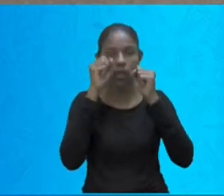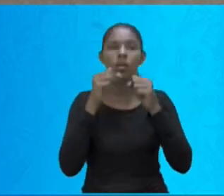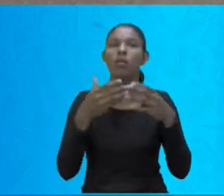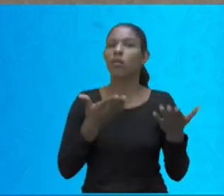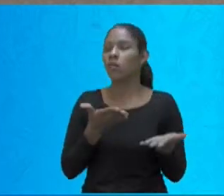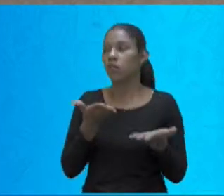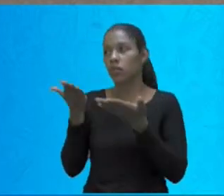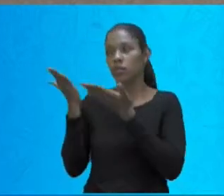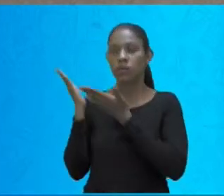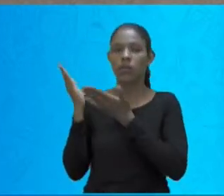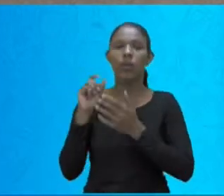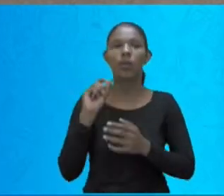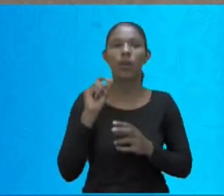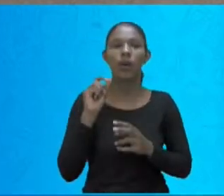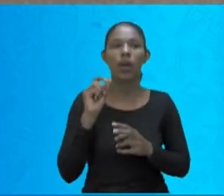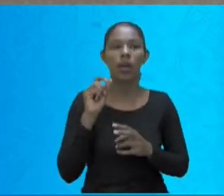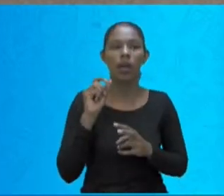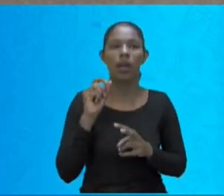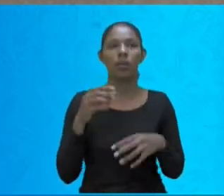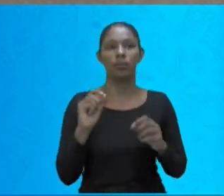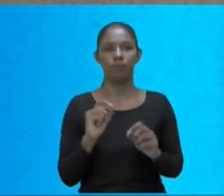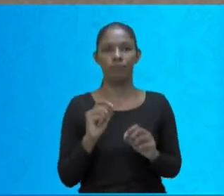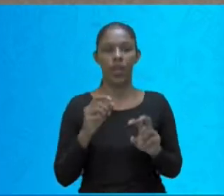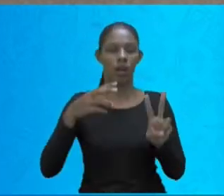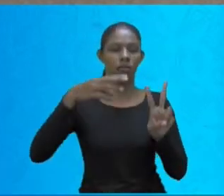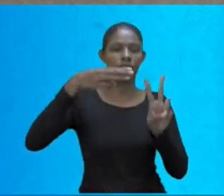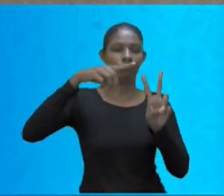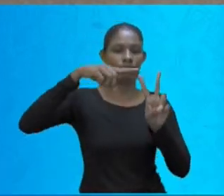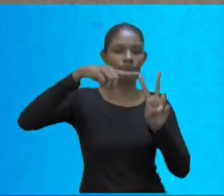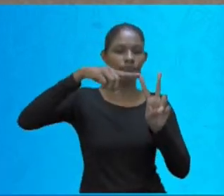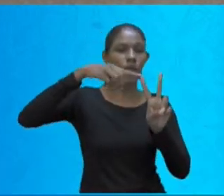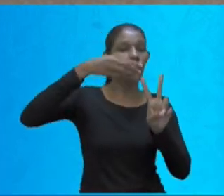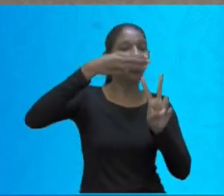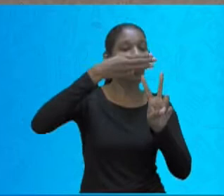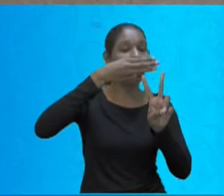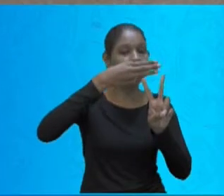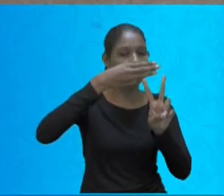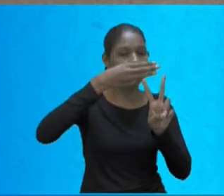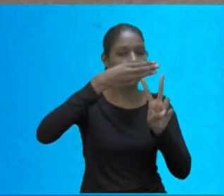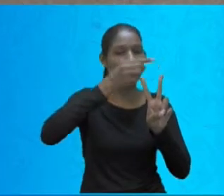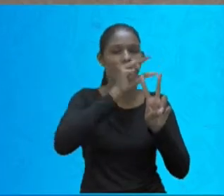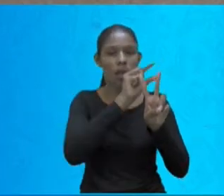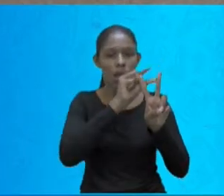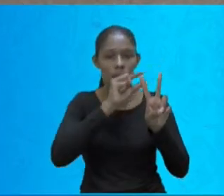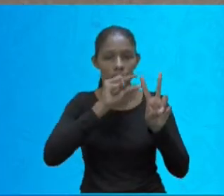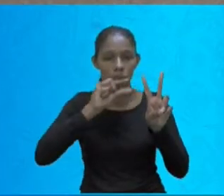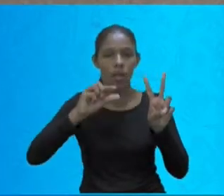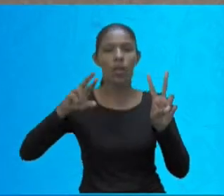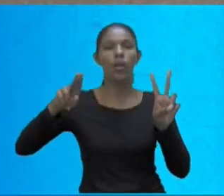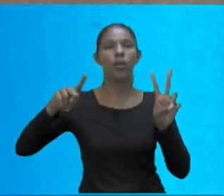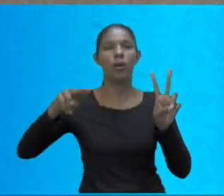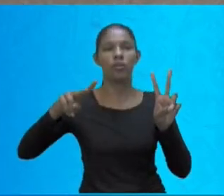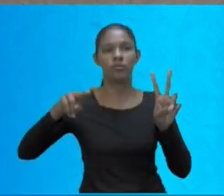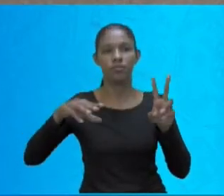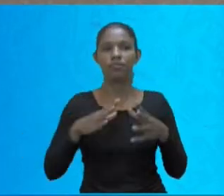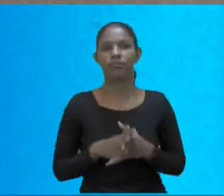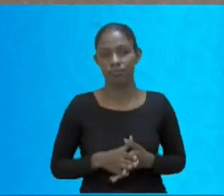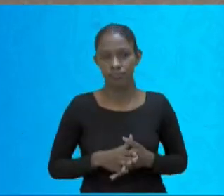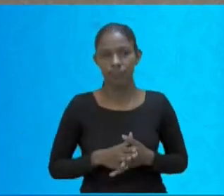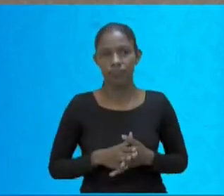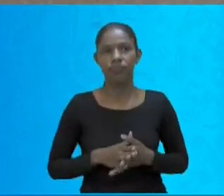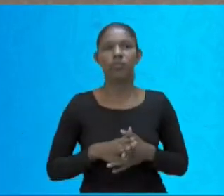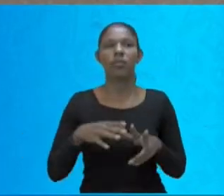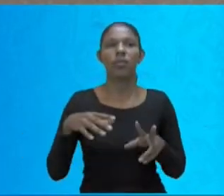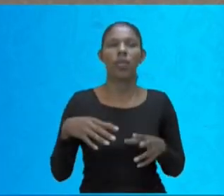expoente é igual ao índice. Então, eu posso retirar, ó, raiz cúbica de 2 elevado ao cubo vezes 5 elevado